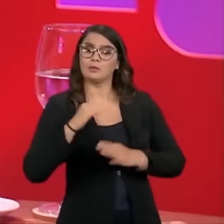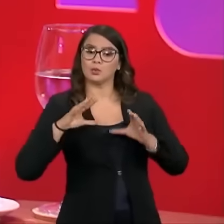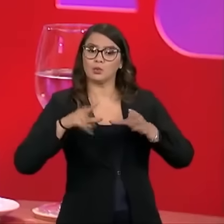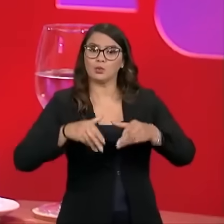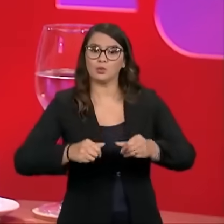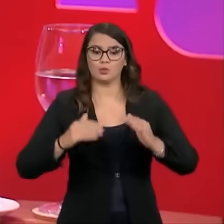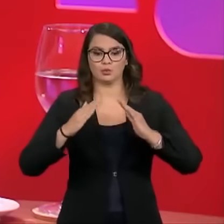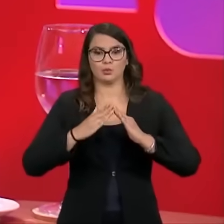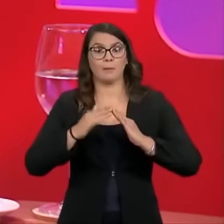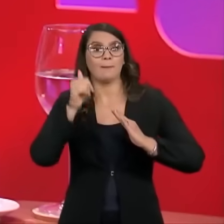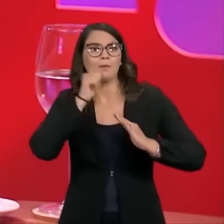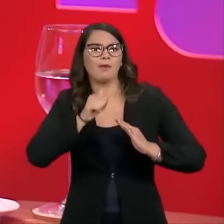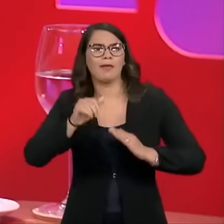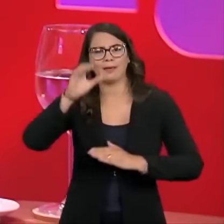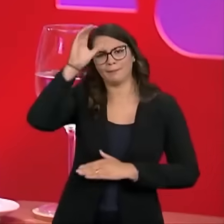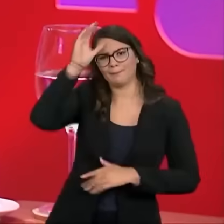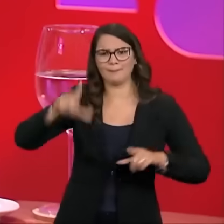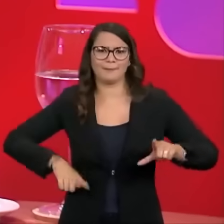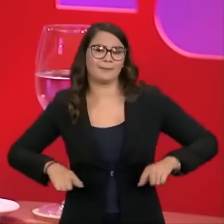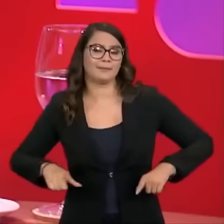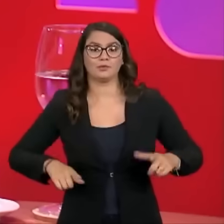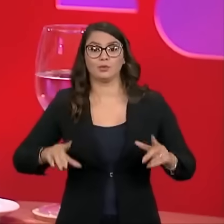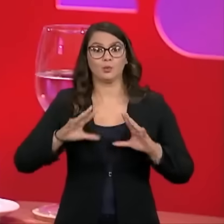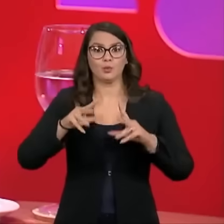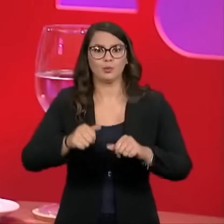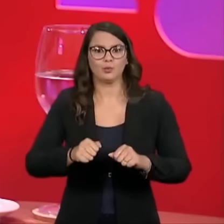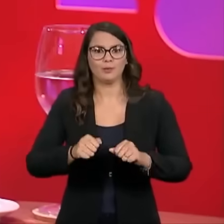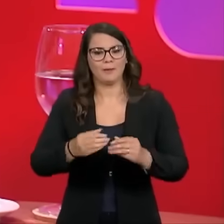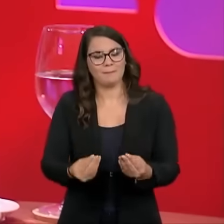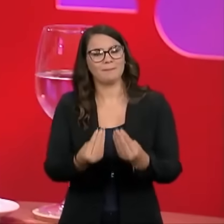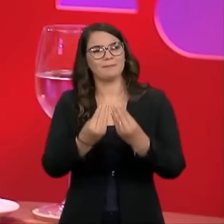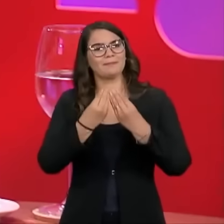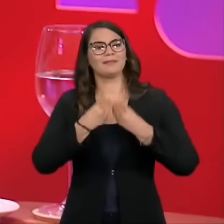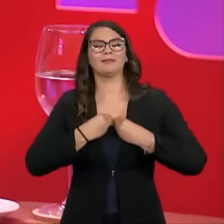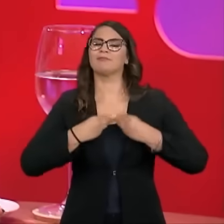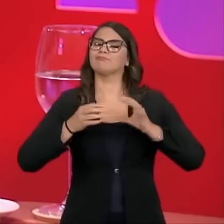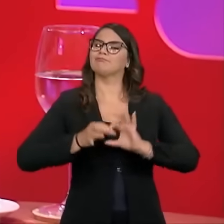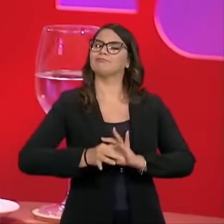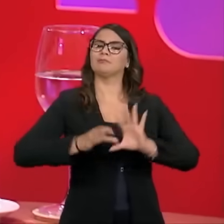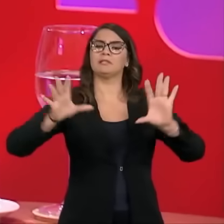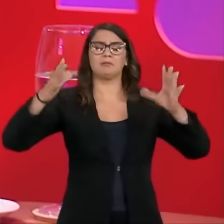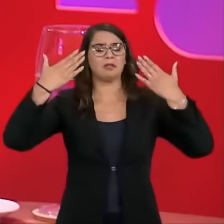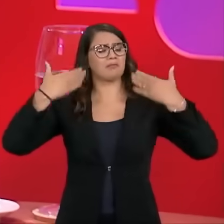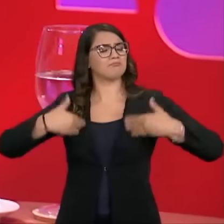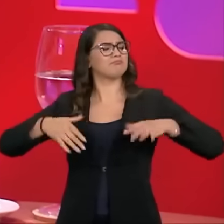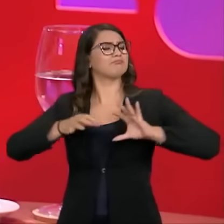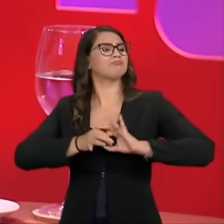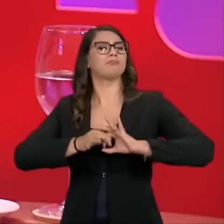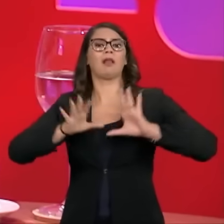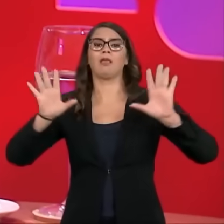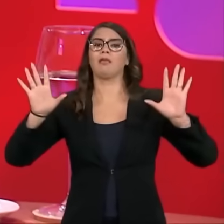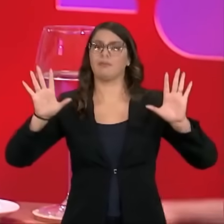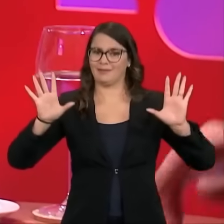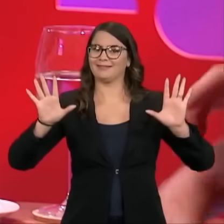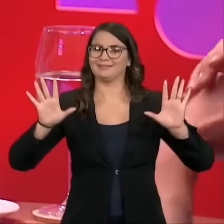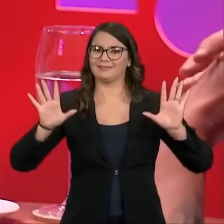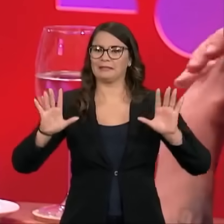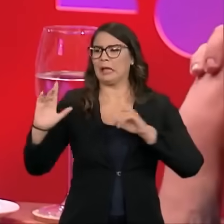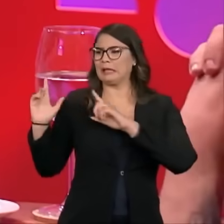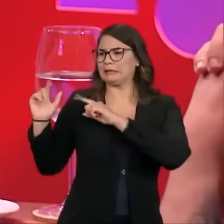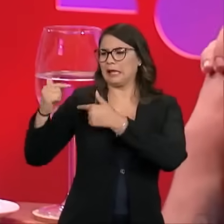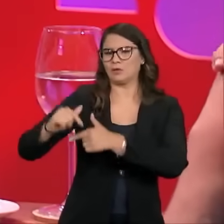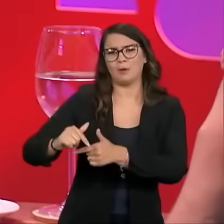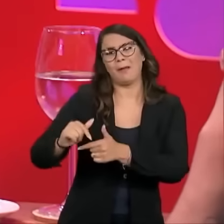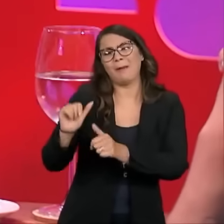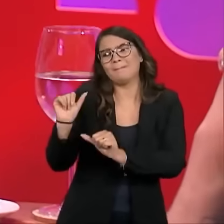mulheres primas tias avós eh E essas mulheres me deram a possibilidade e a liberdade de ser quem eu sou e de ser quem eu era o fundamentalismo